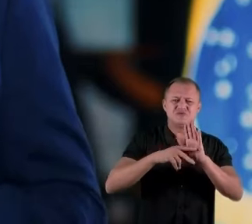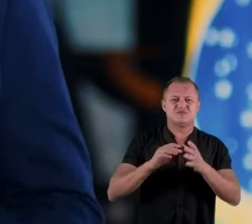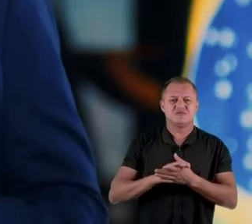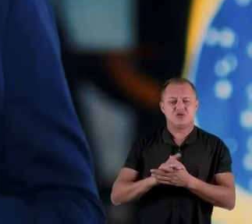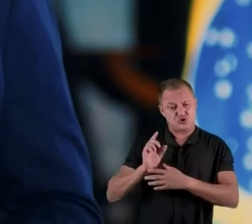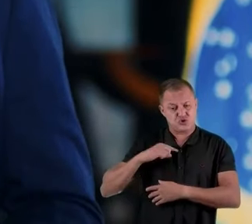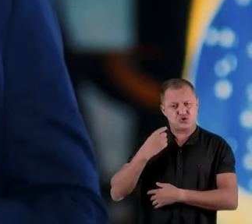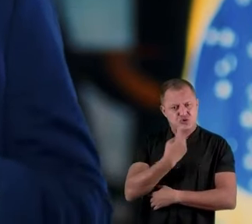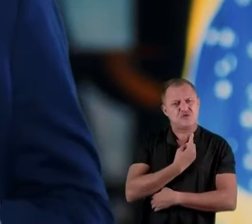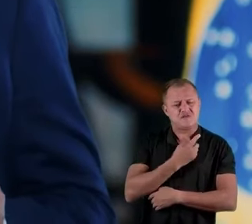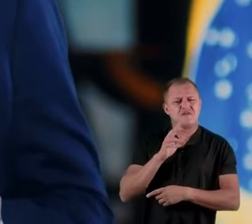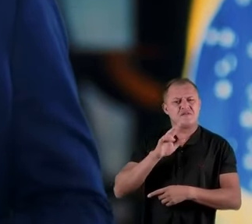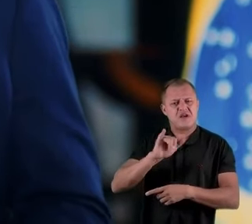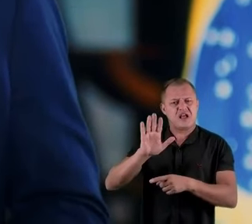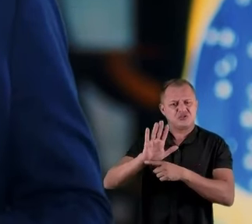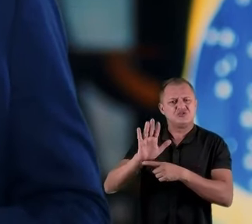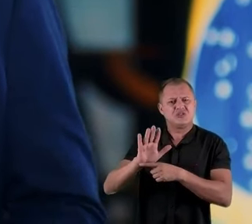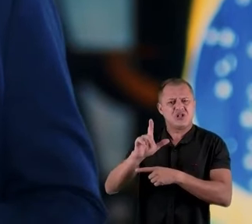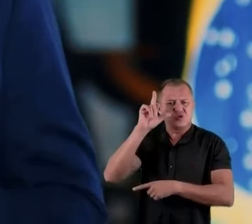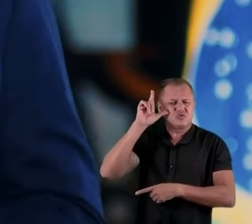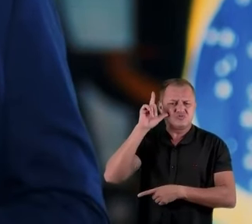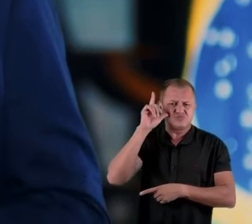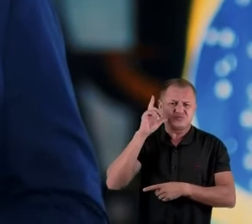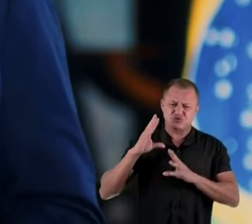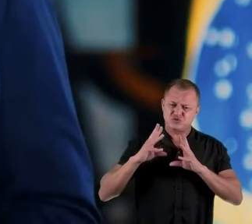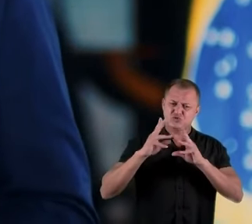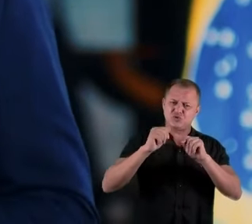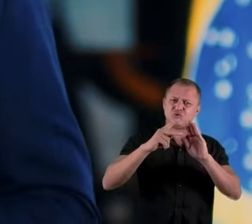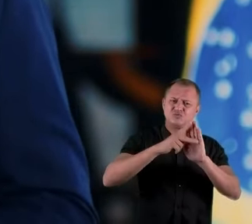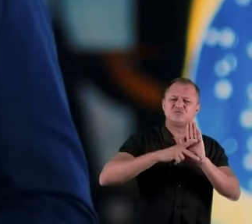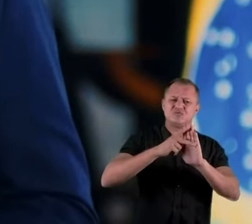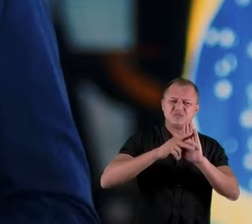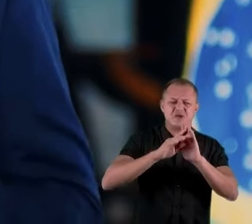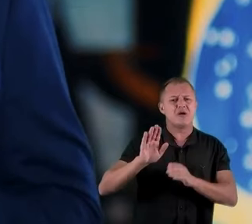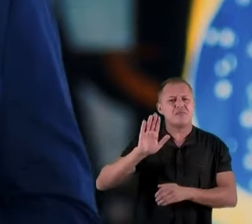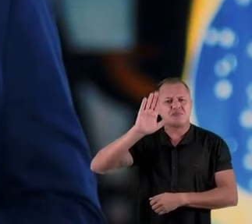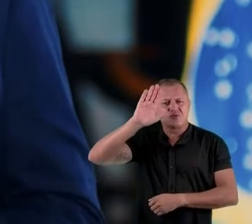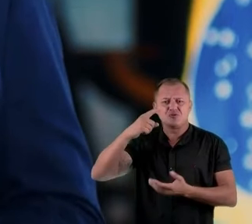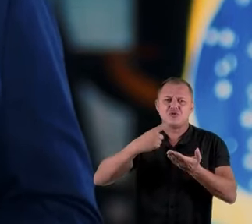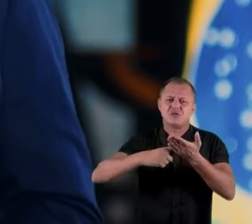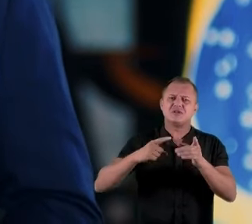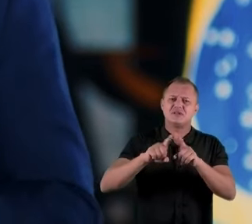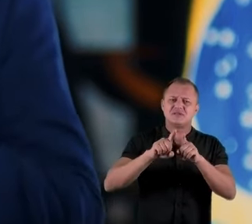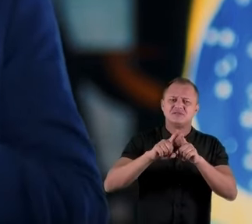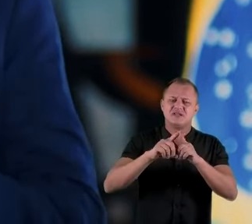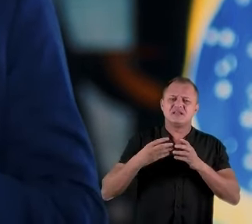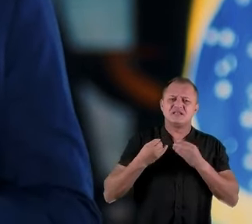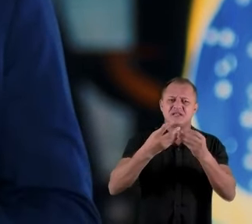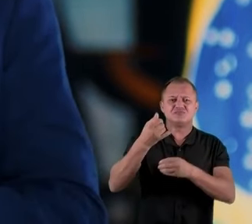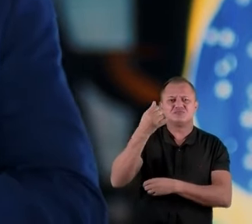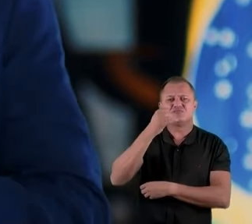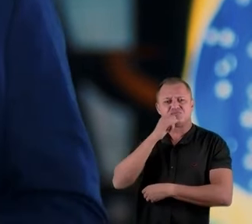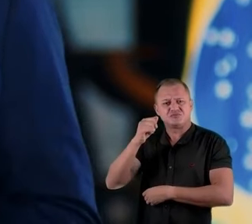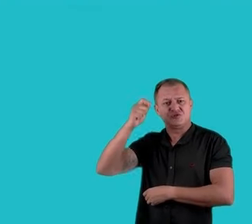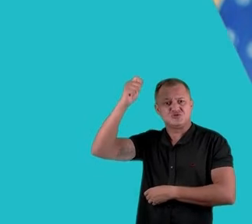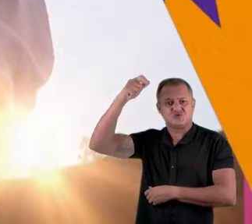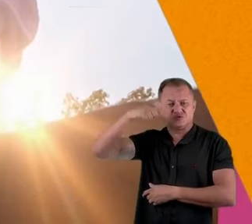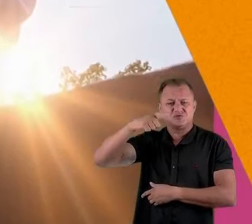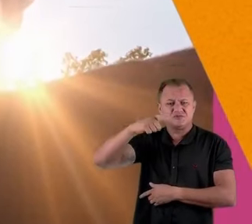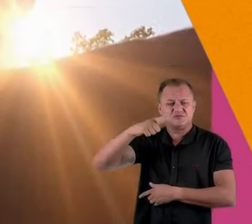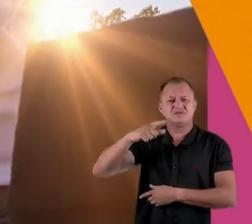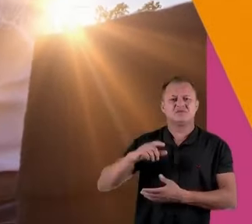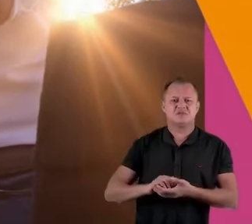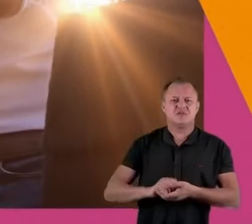projetos. Nós vamos ajudar o Lúdio para colocar em prática a promessa e o compromisso de dar energia solar para a